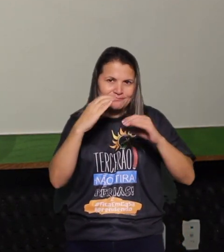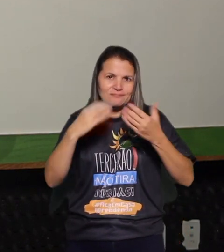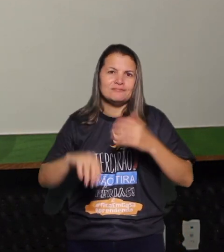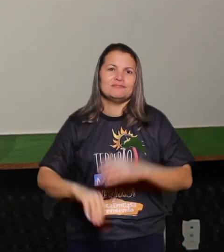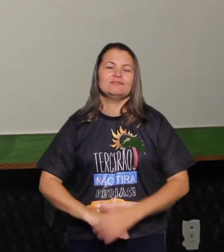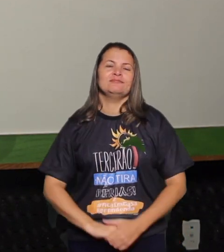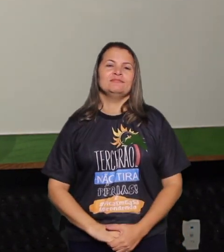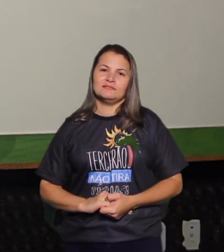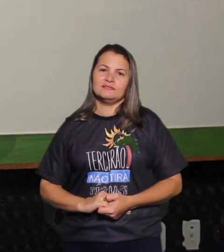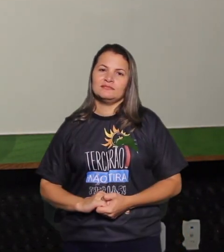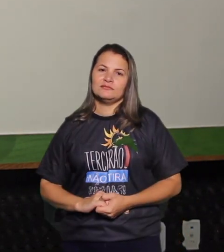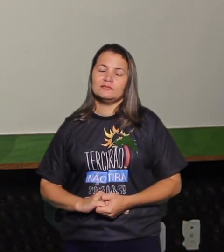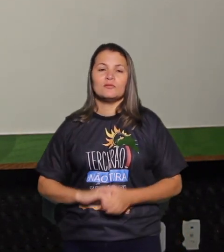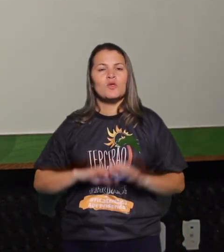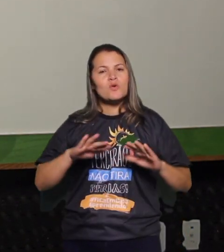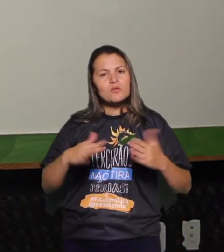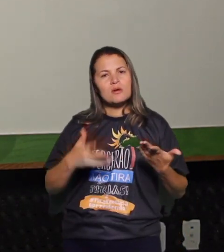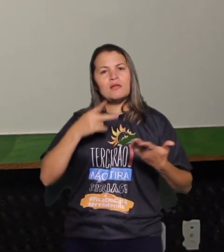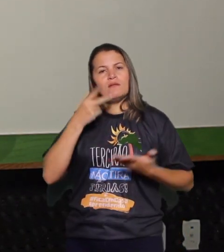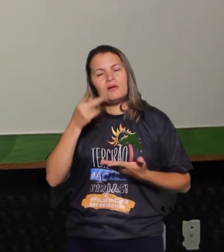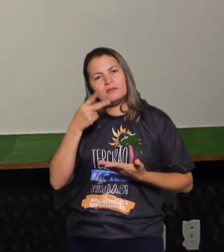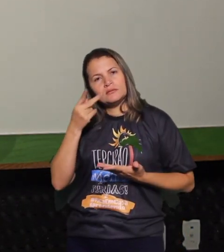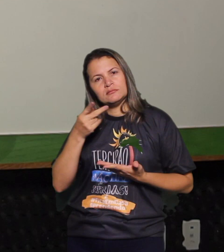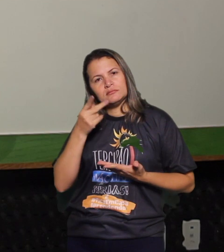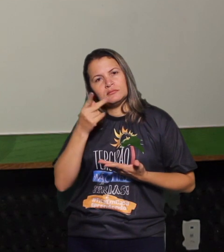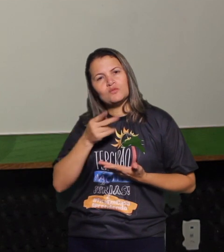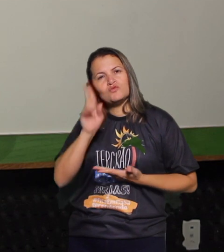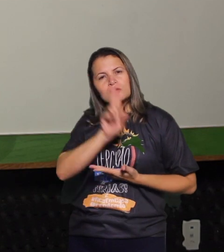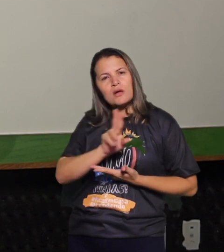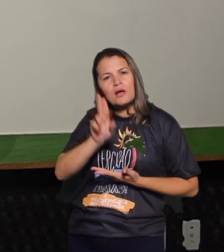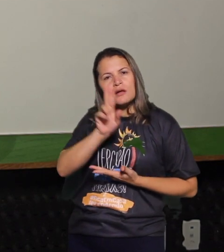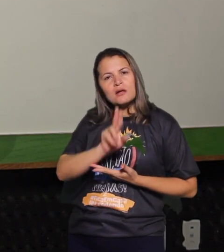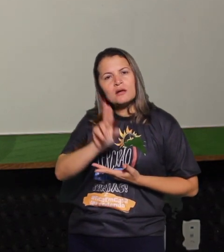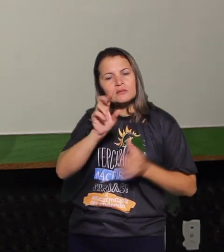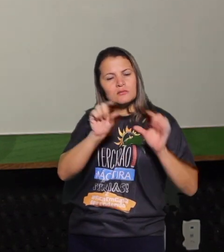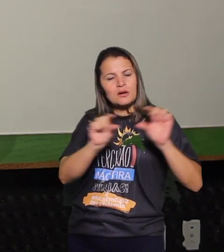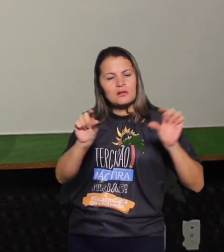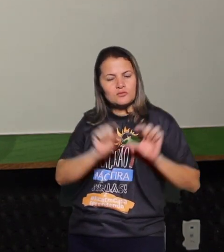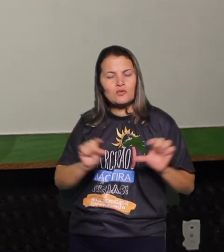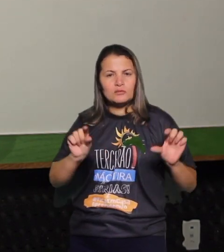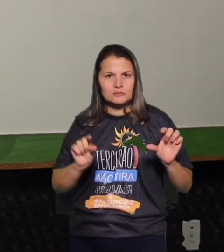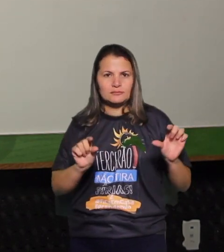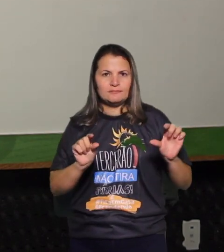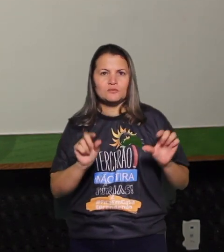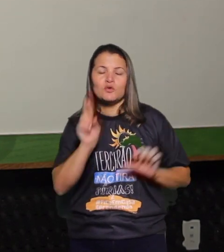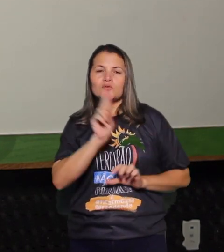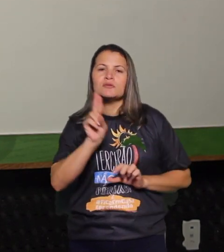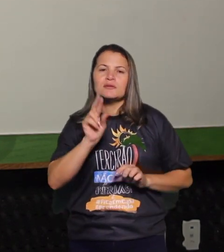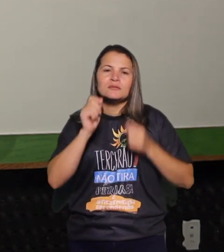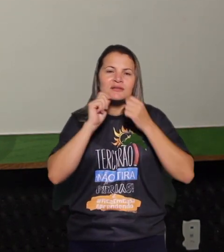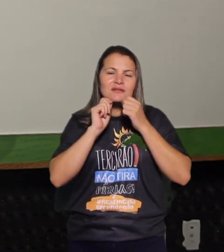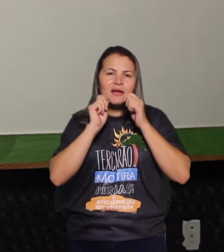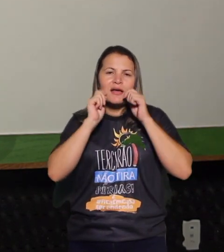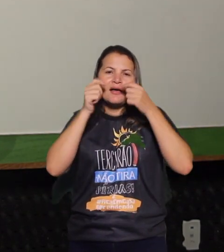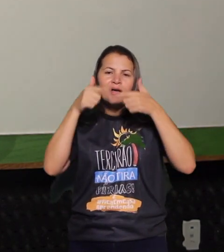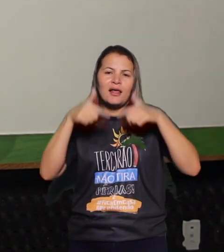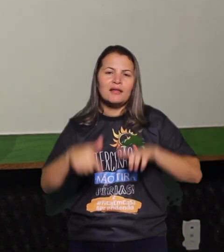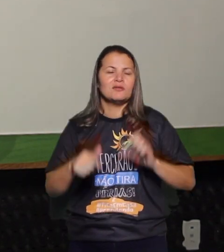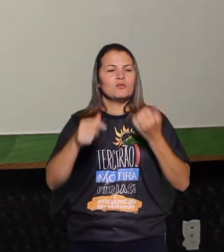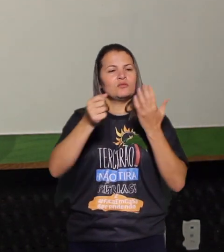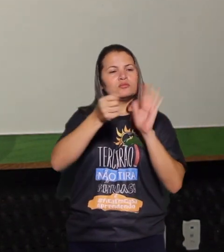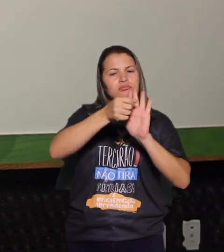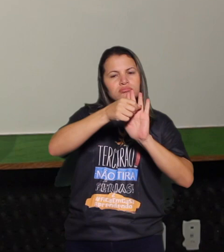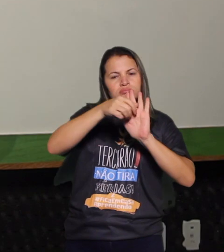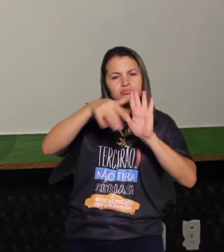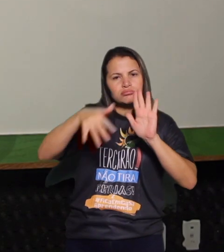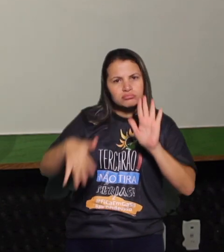intenção comunicativa. Quando falamos desses recursos, nós estamos falando das figuras de linguagem, que